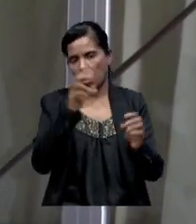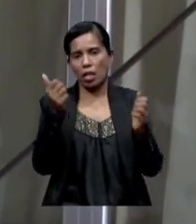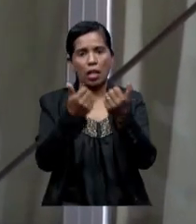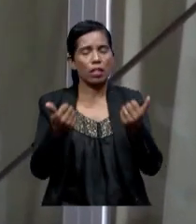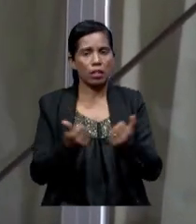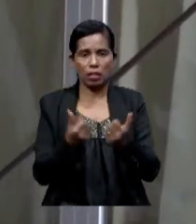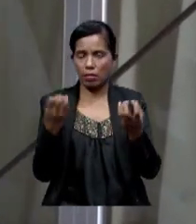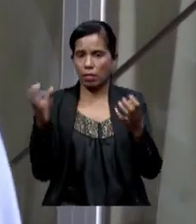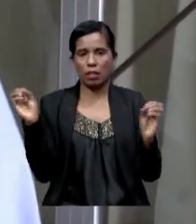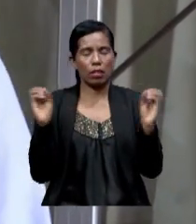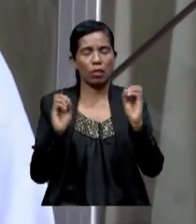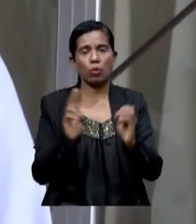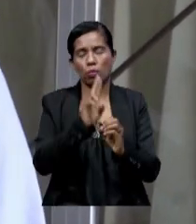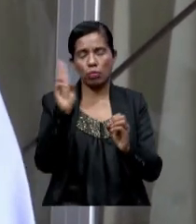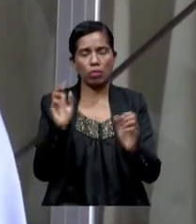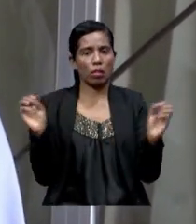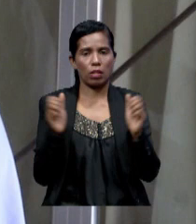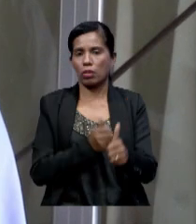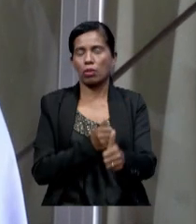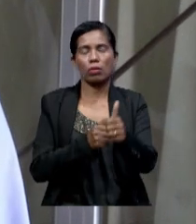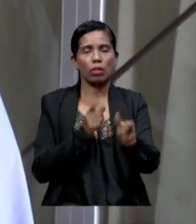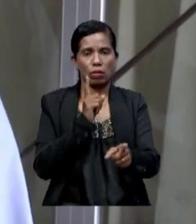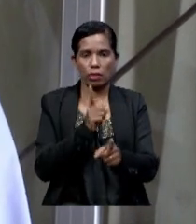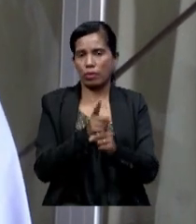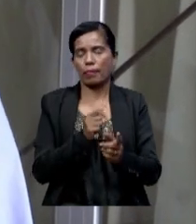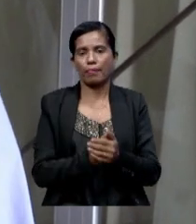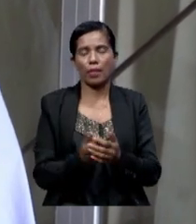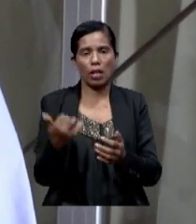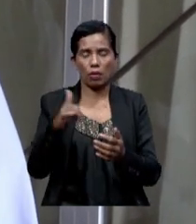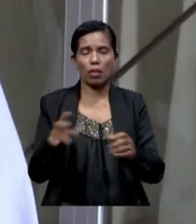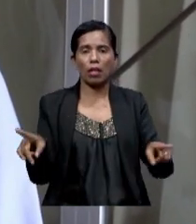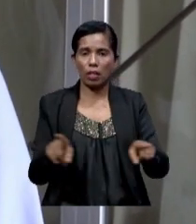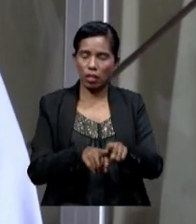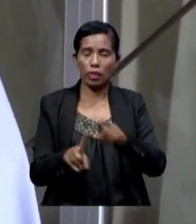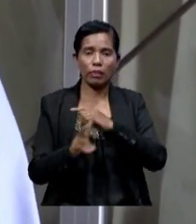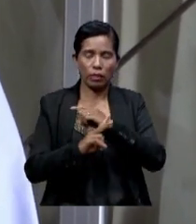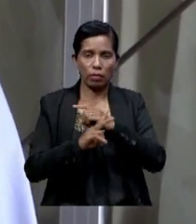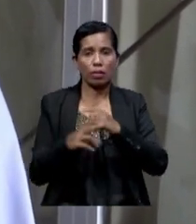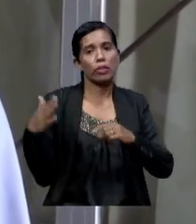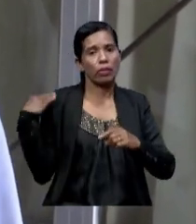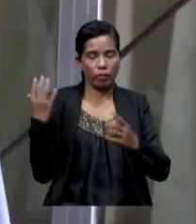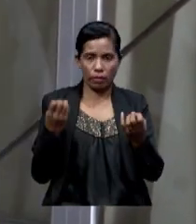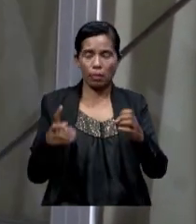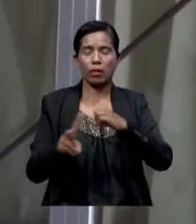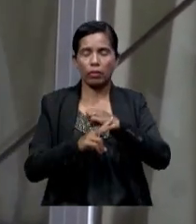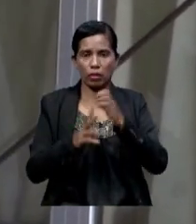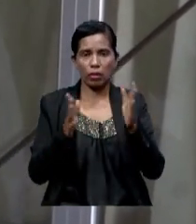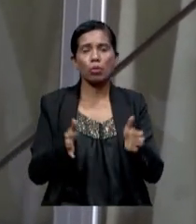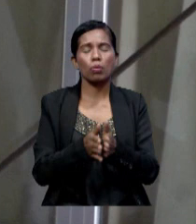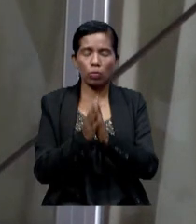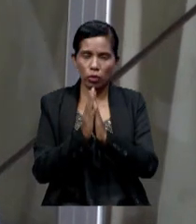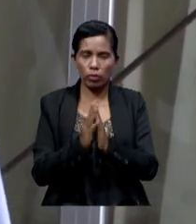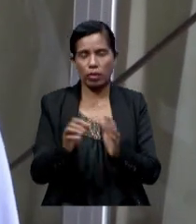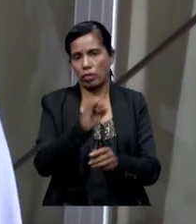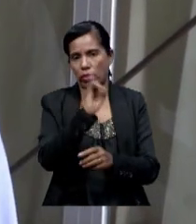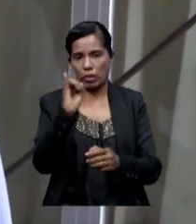ve que usa boa ne latuir ne dá lá e sira agora sai vítima, né? Mas usa batura da sira, polícia investigação, tem ser ema